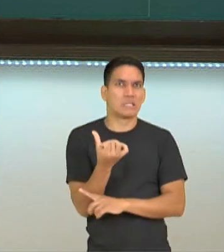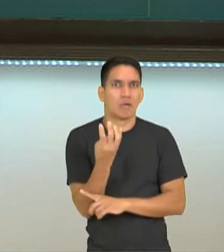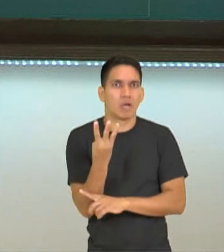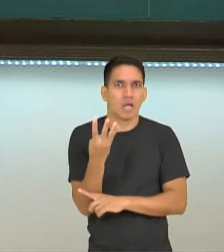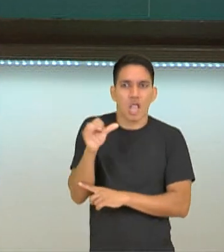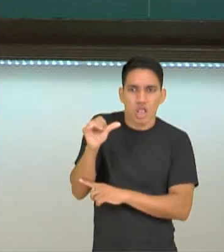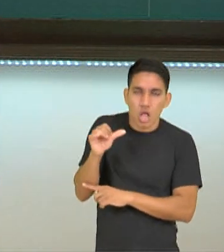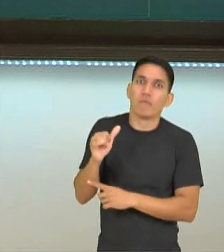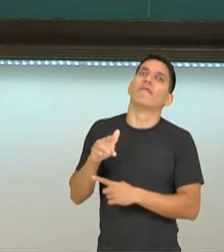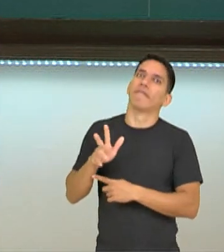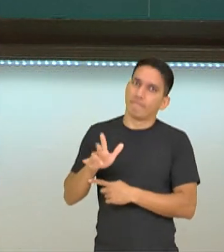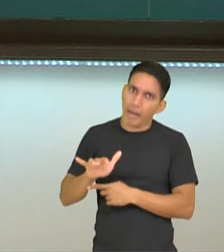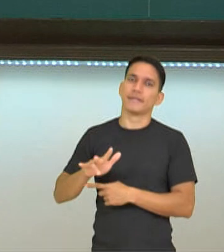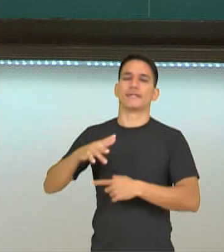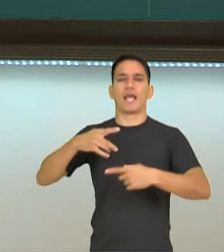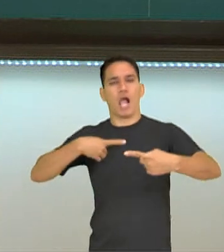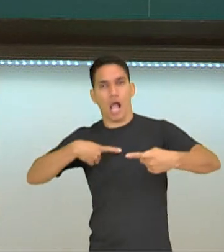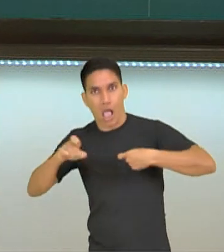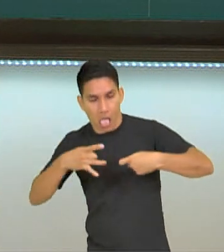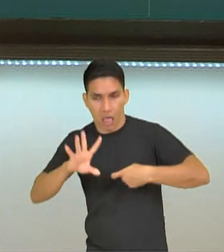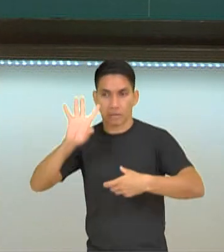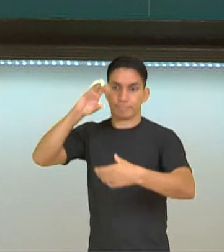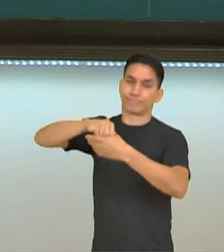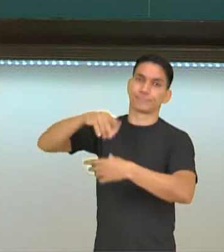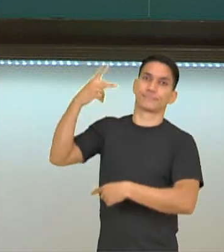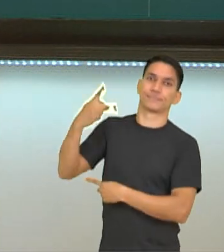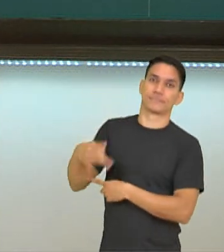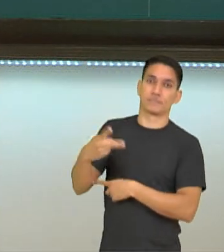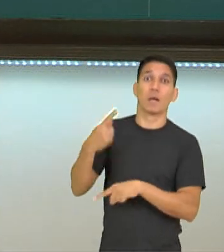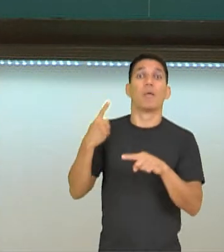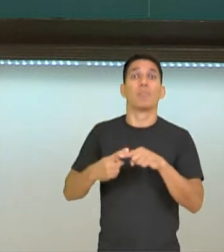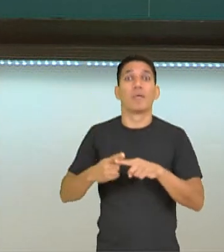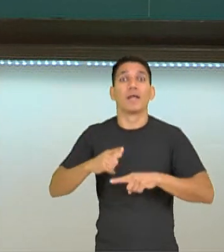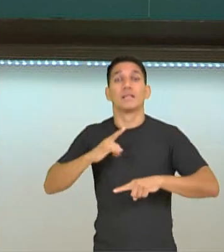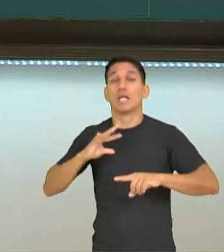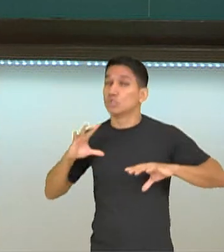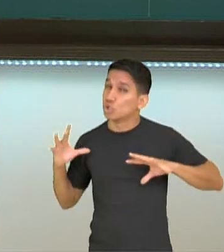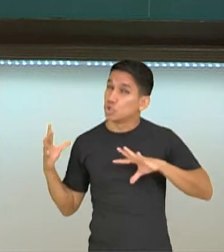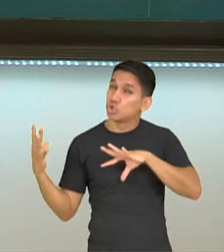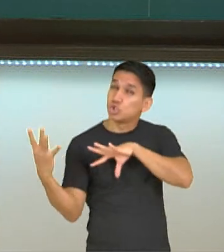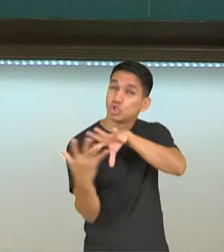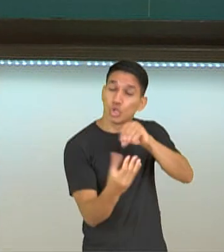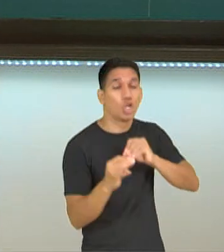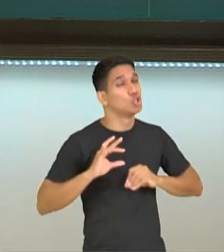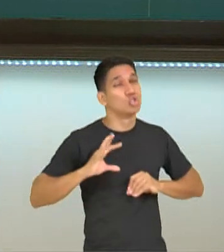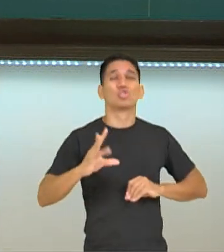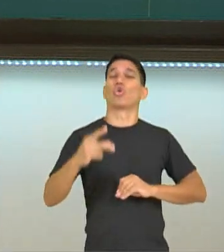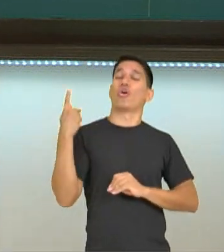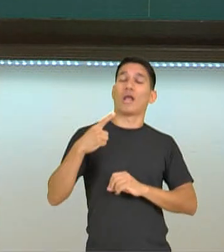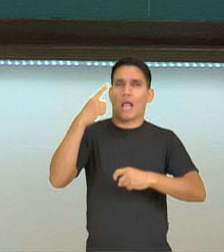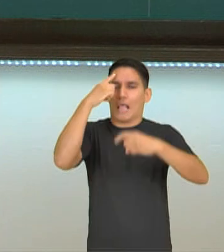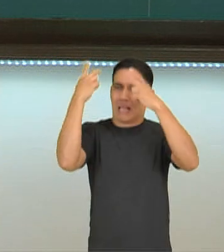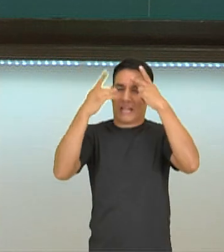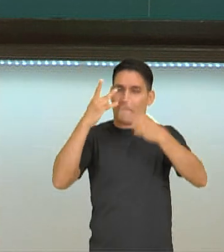ocorrer uma guerra civil porque envolvia-se todas essas ideias